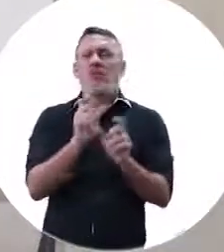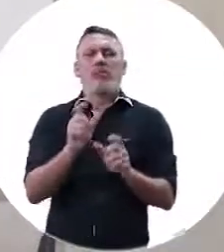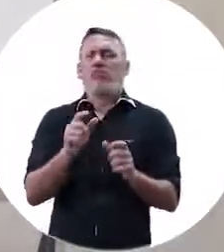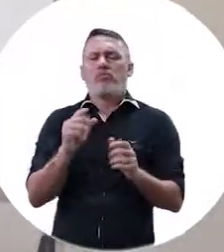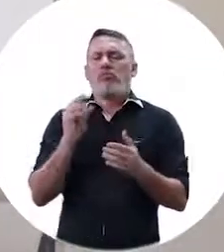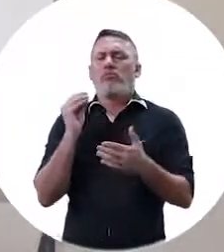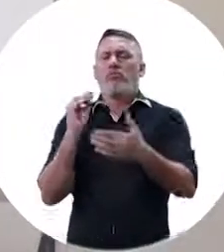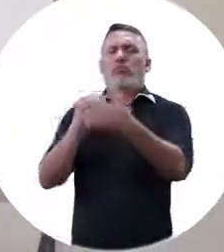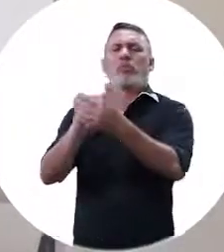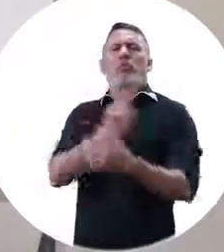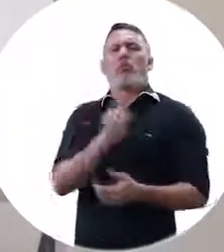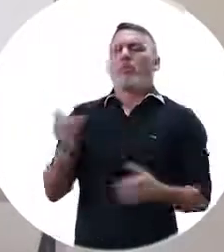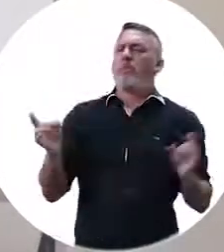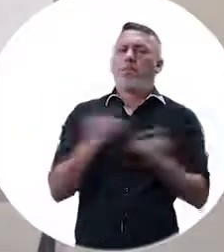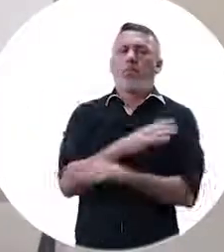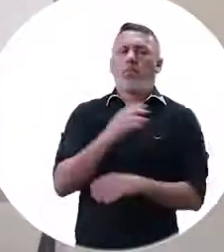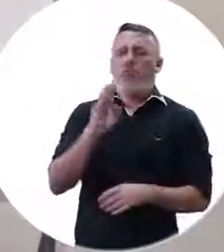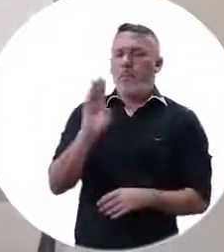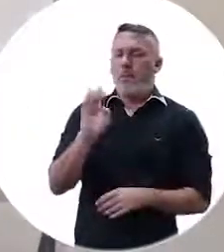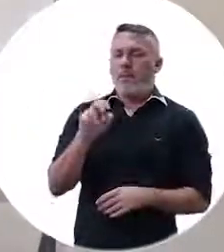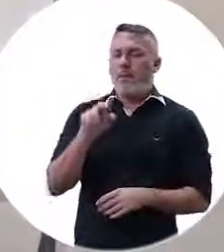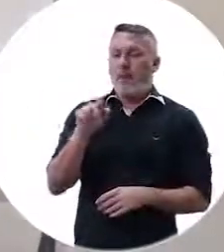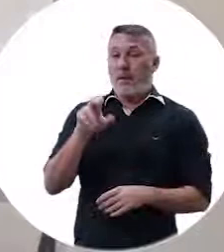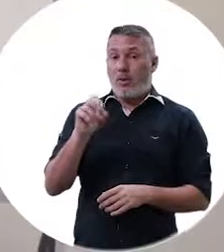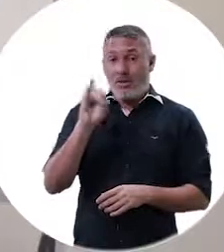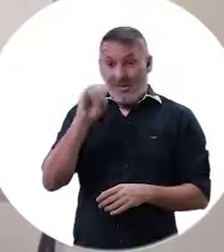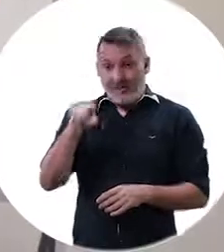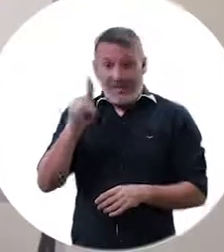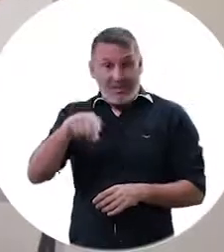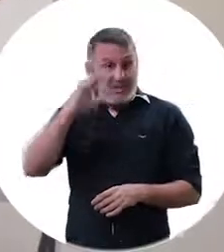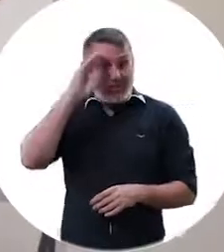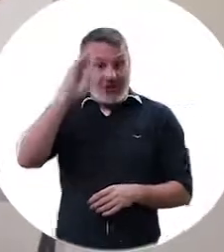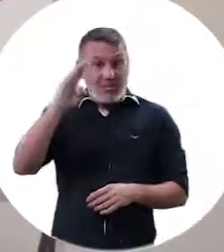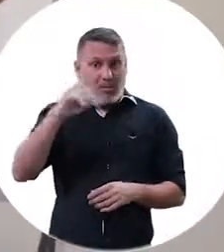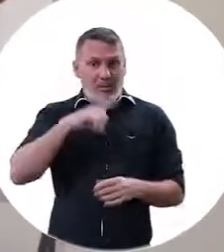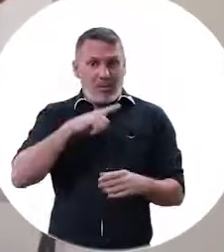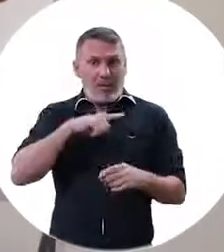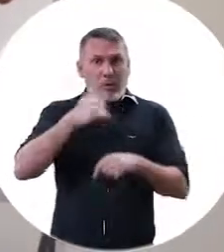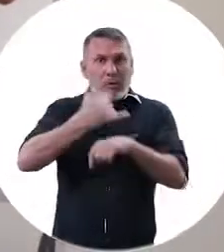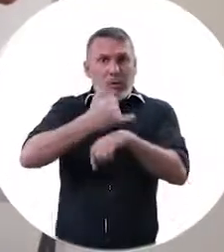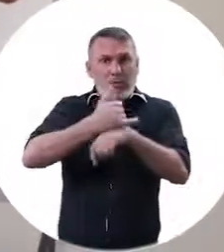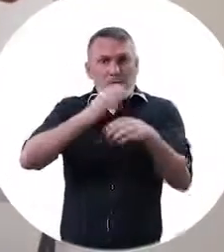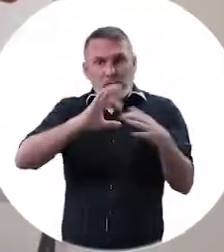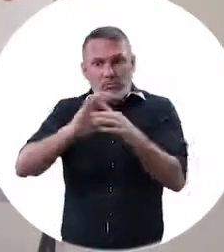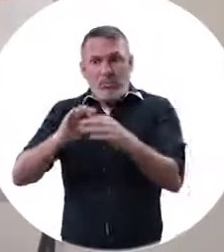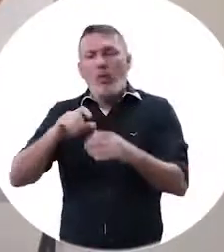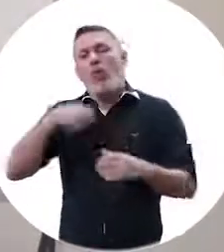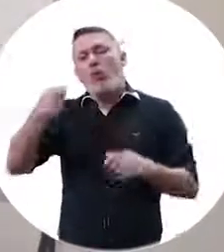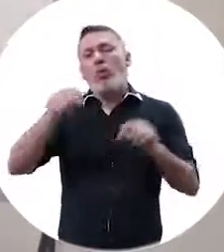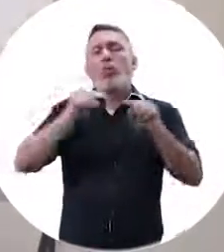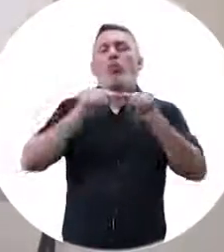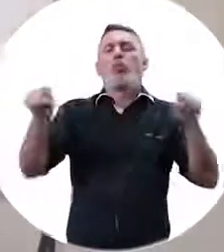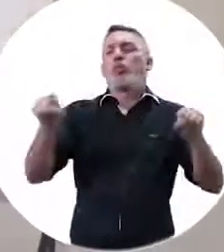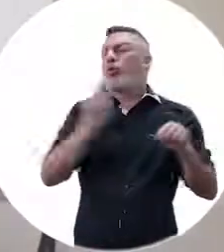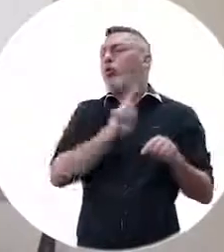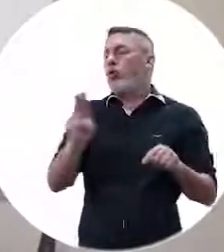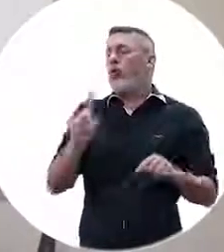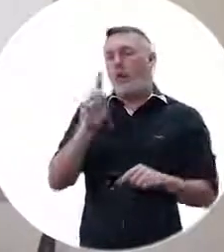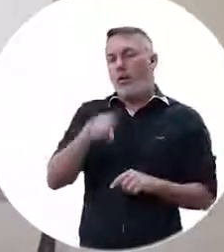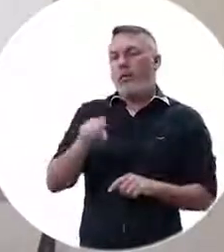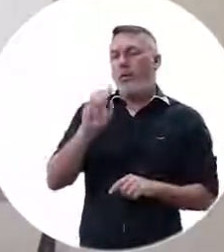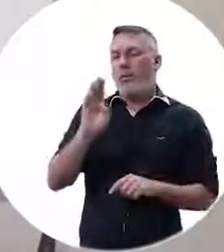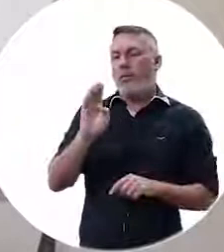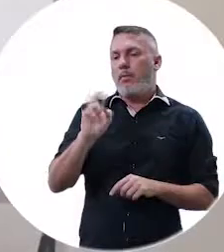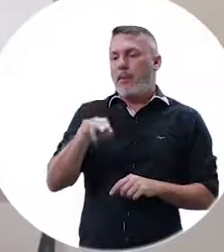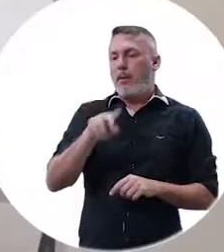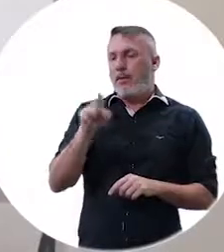nada aqui. Dá o nome de benzeno. Se ele for cadeia principal, o nome da cadeia principal